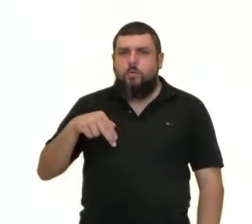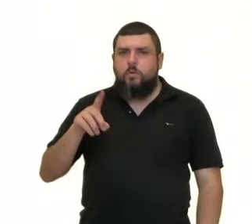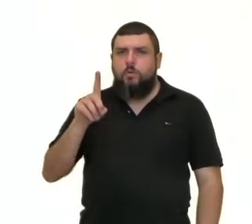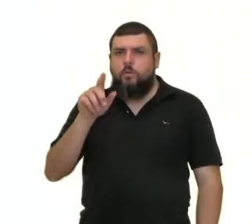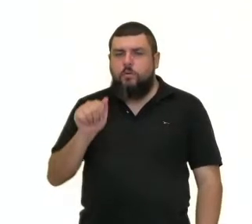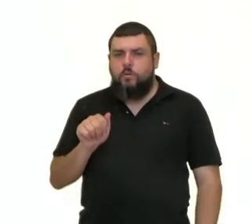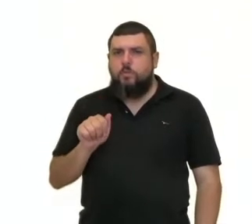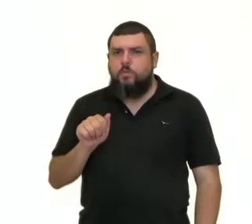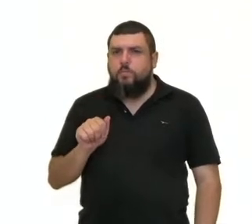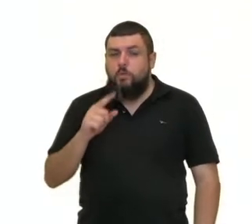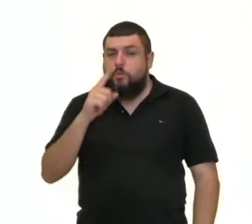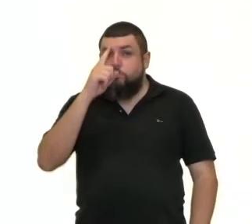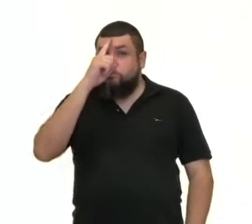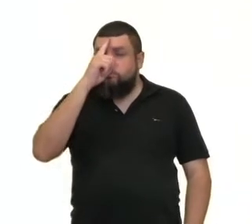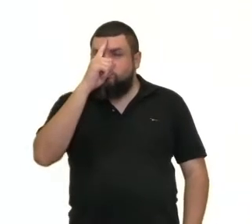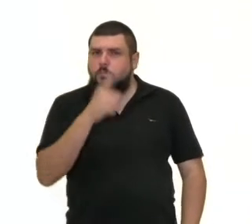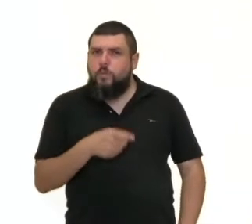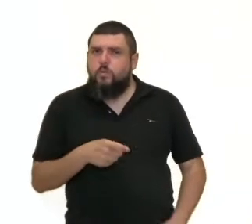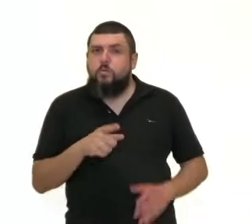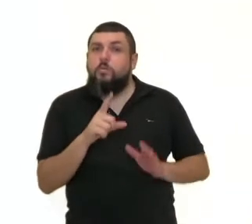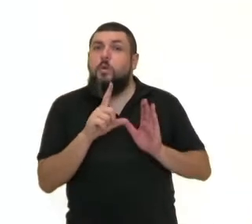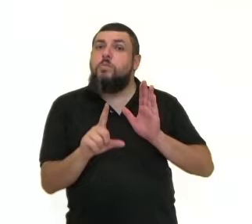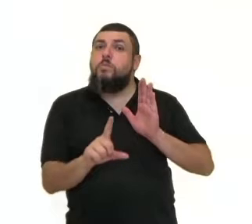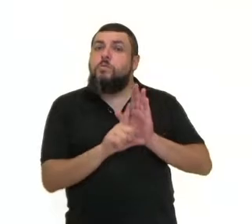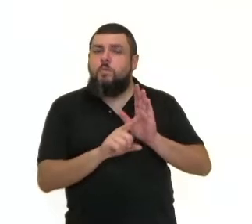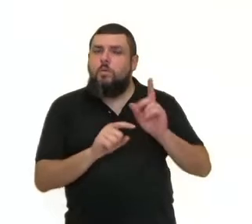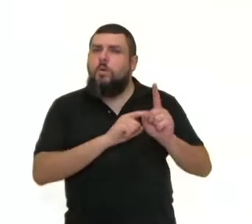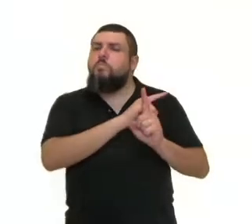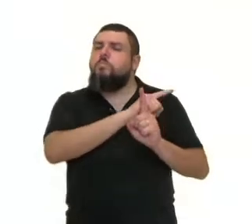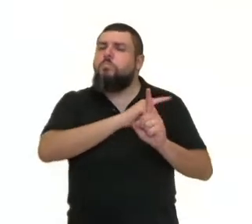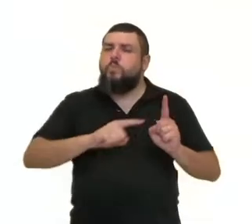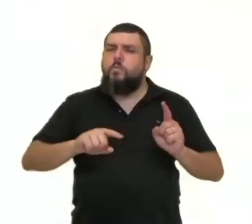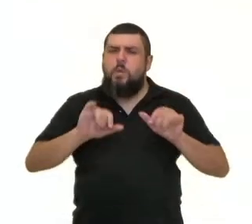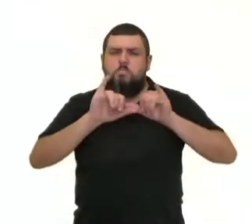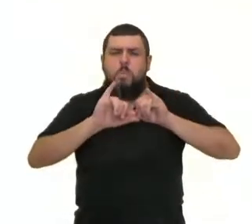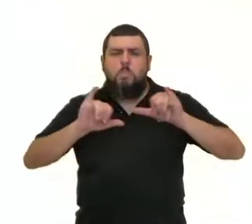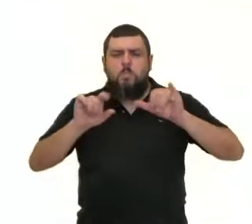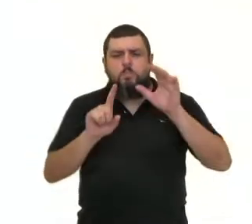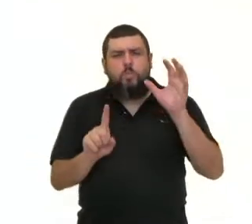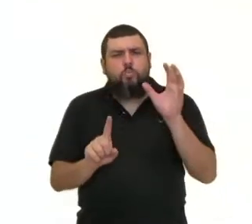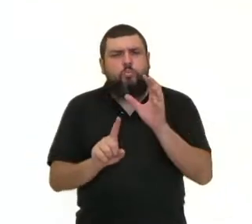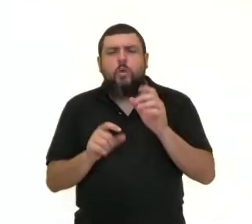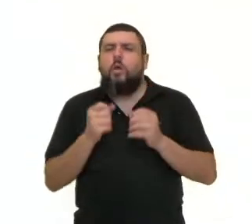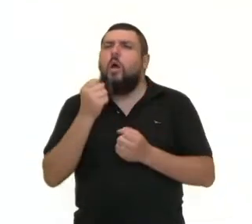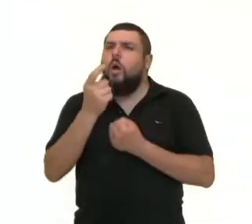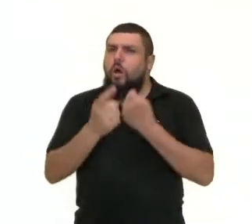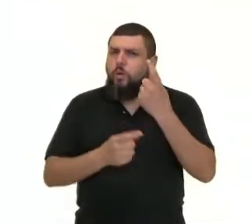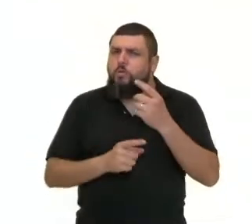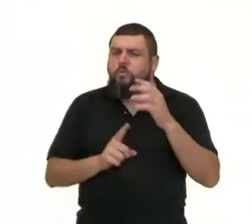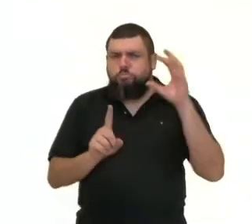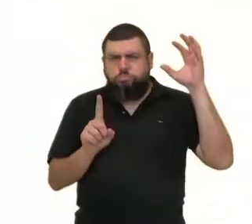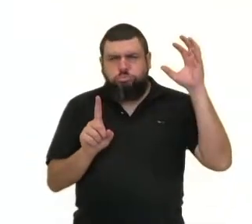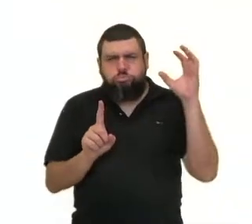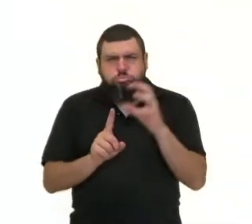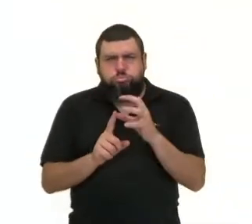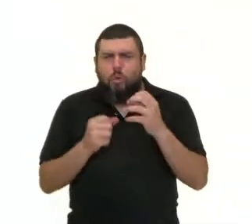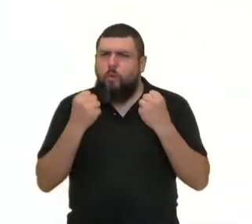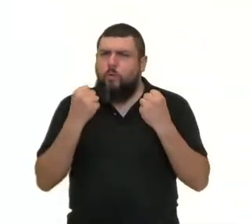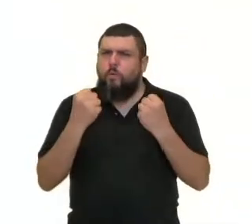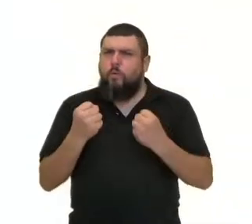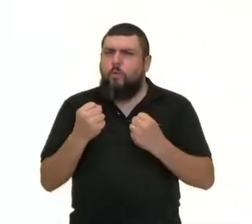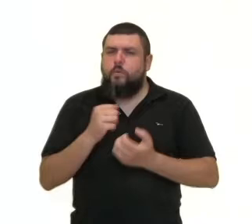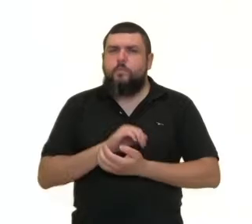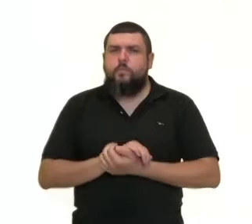essa restrição, porque às vezes a publicidade infantil, ela é muito abusiva. Então, se informando aqui um